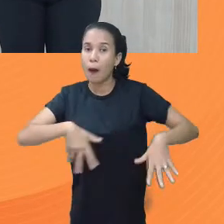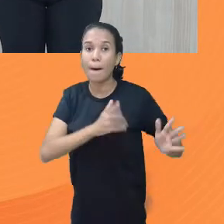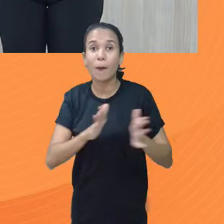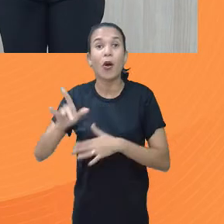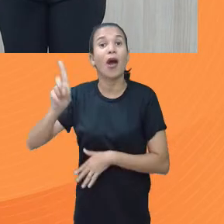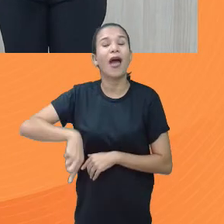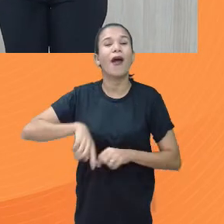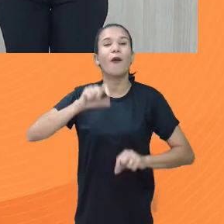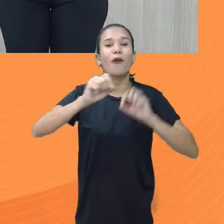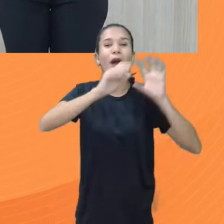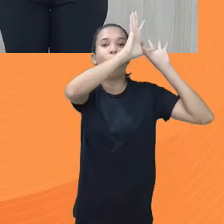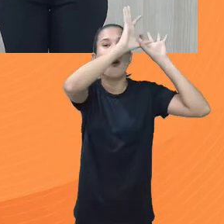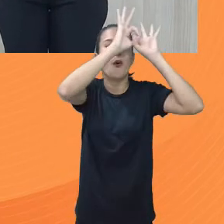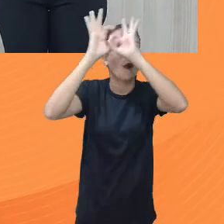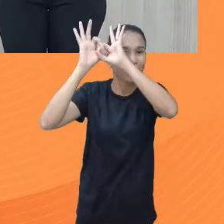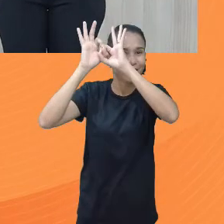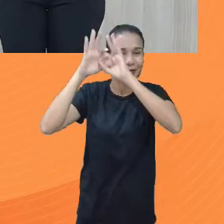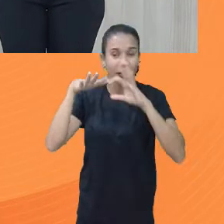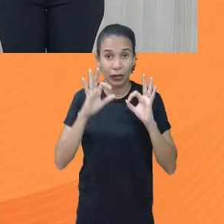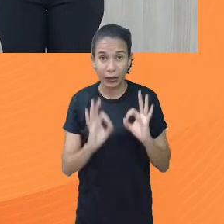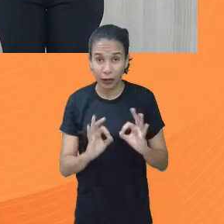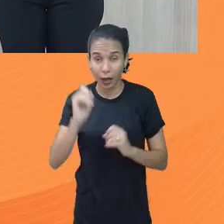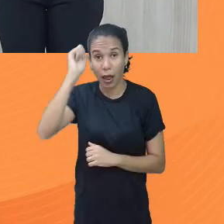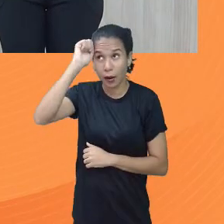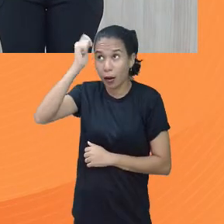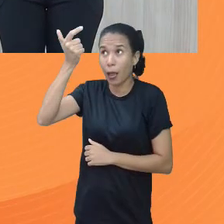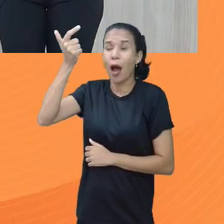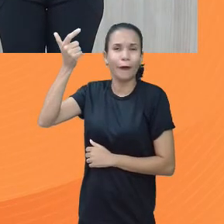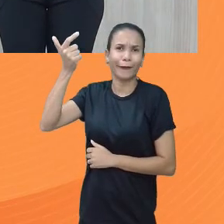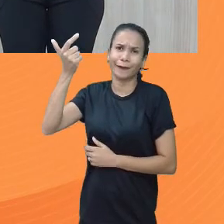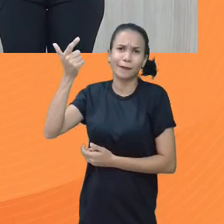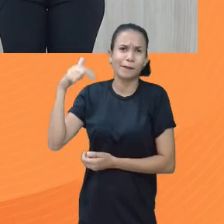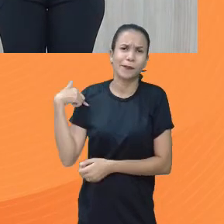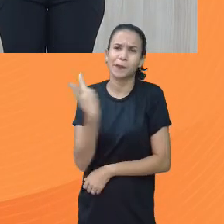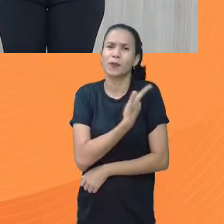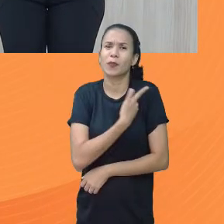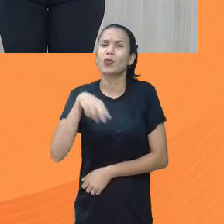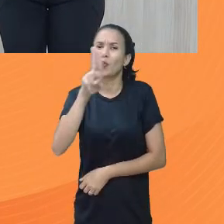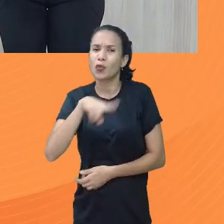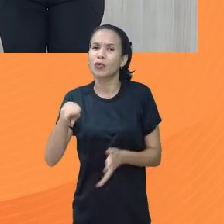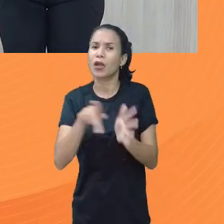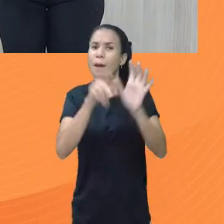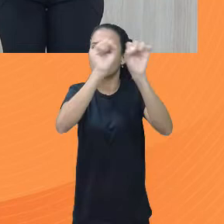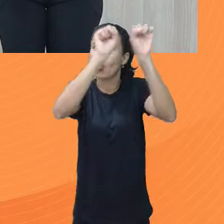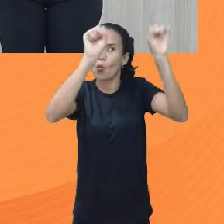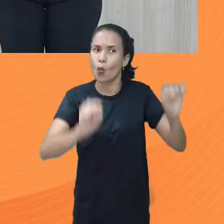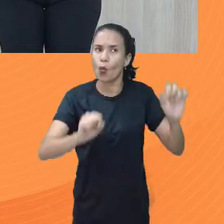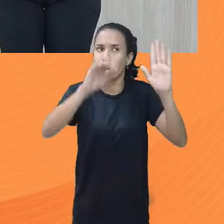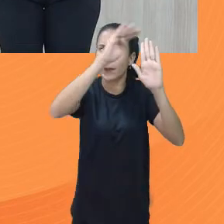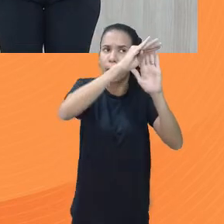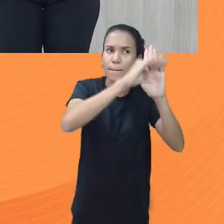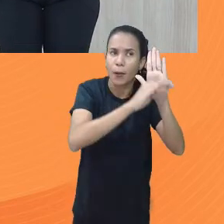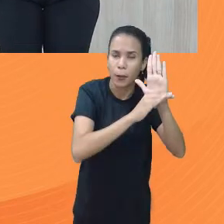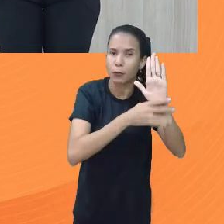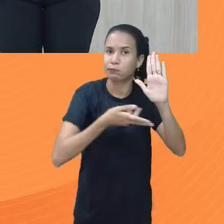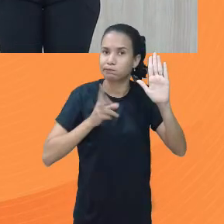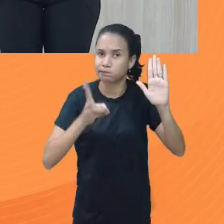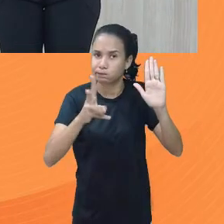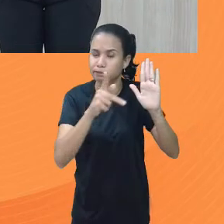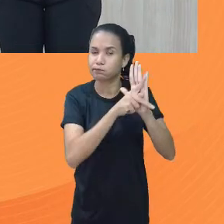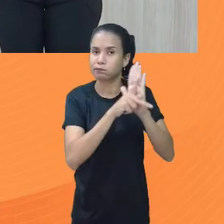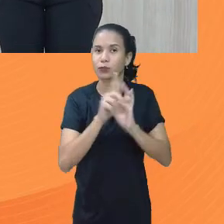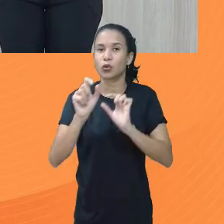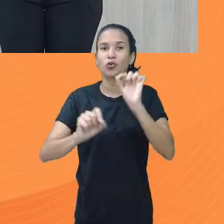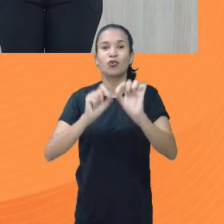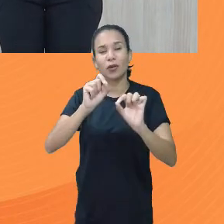a questão cognitiva, né? Claro, é óbvio que a gente vai trabalhar sistematicamente e de forma regular com